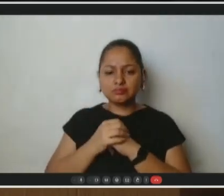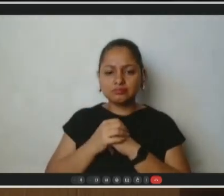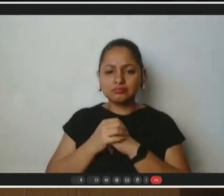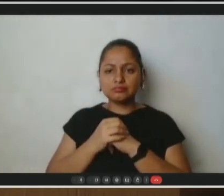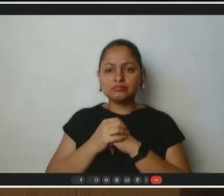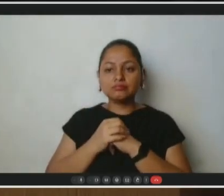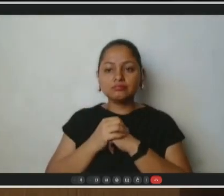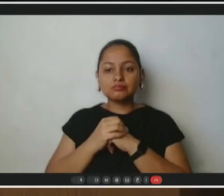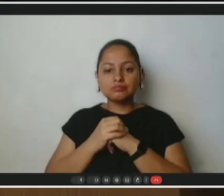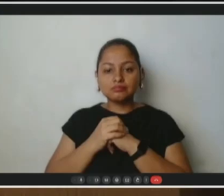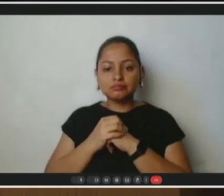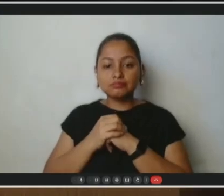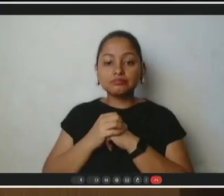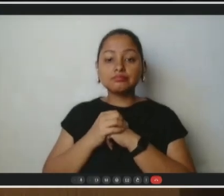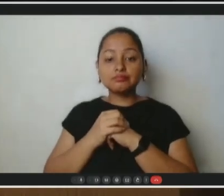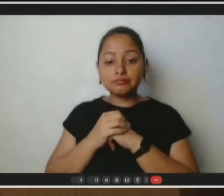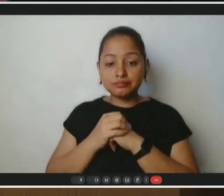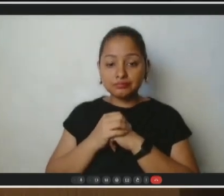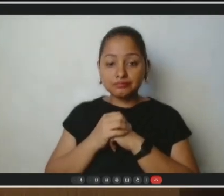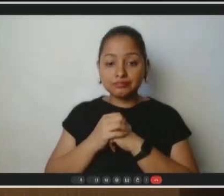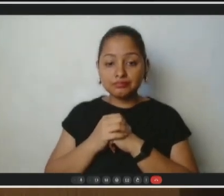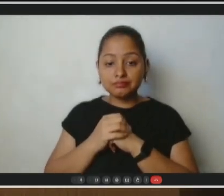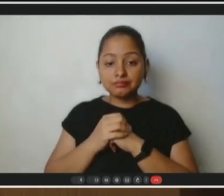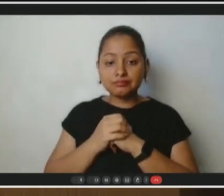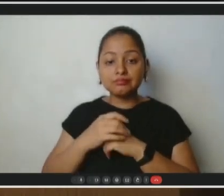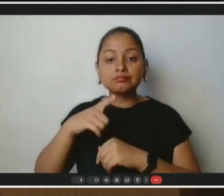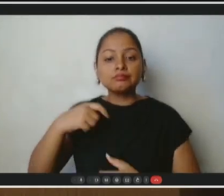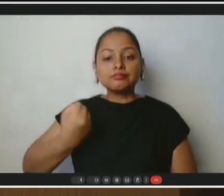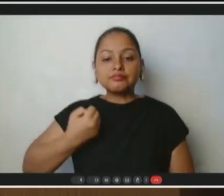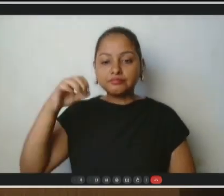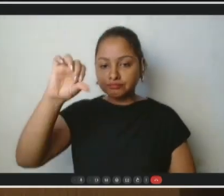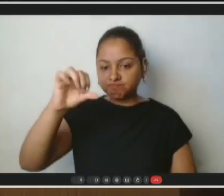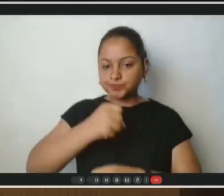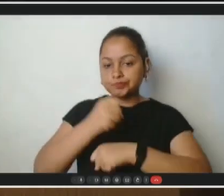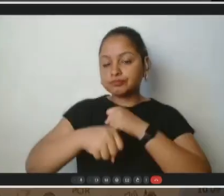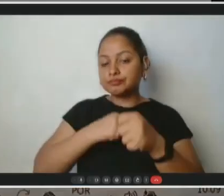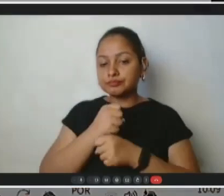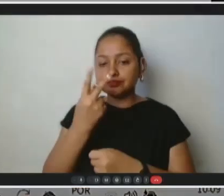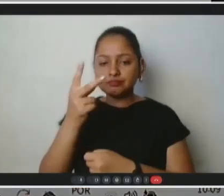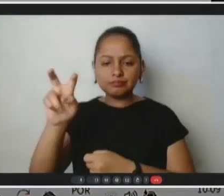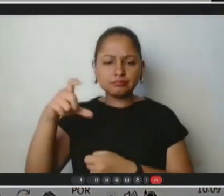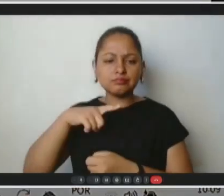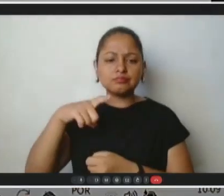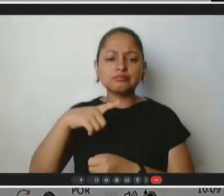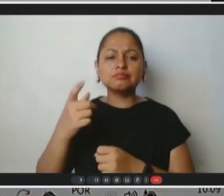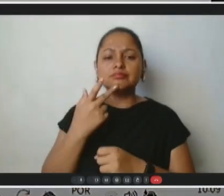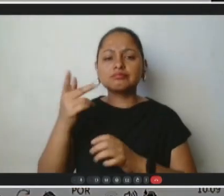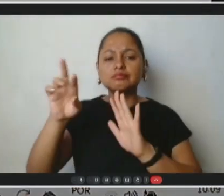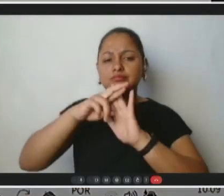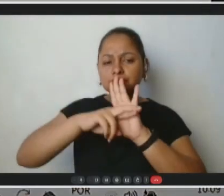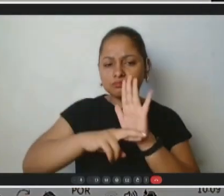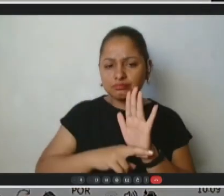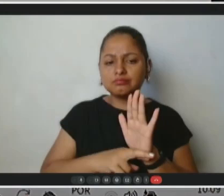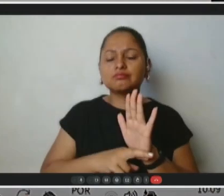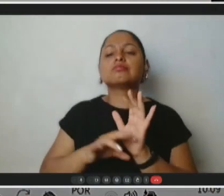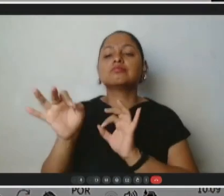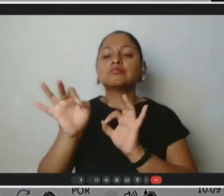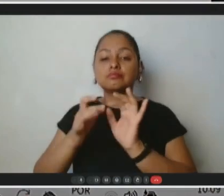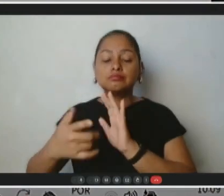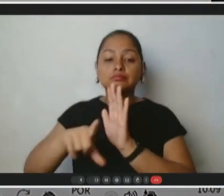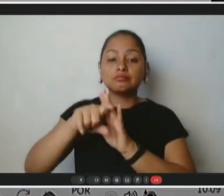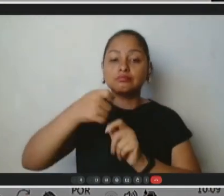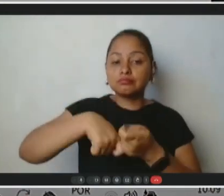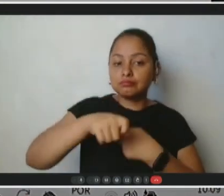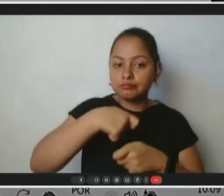Projeto de Lei número 9/2025 dispõe sobre as diretrizes para a elaboração da Lei Orçamentária para o exercício